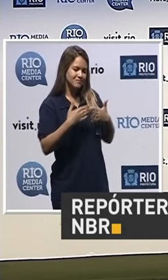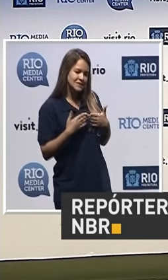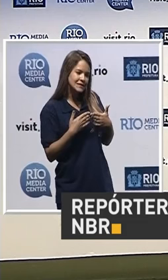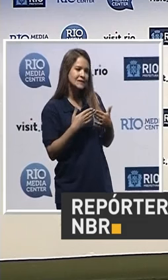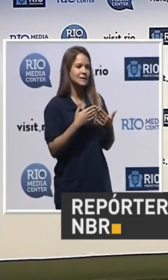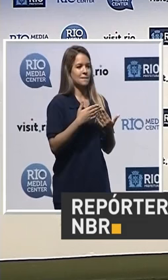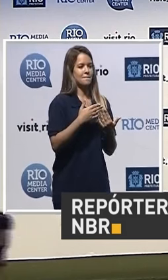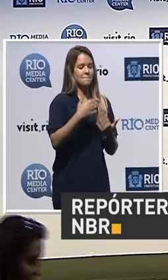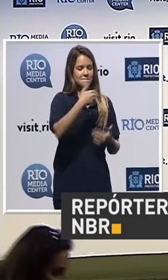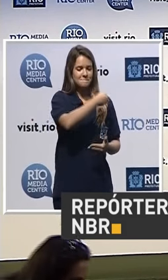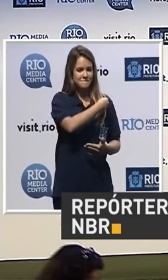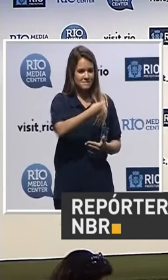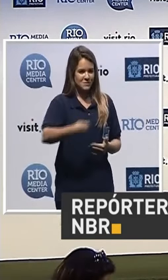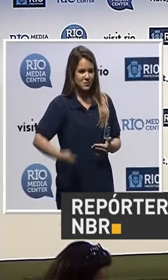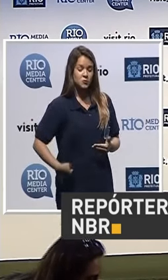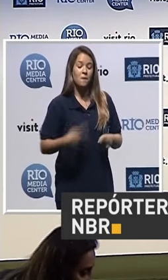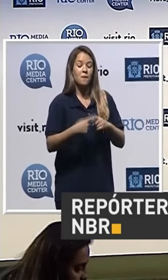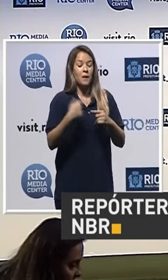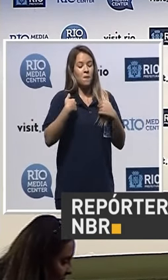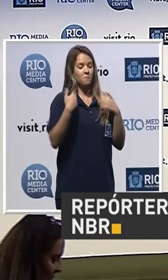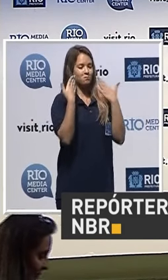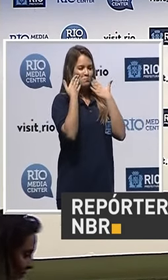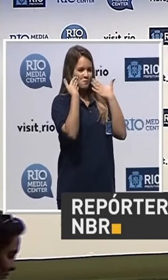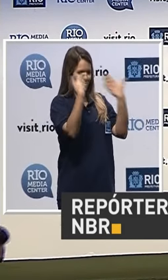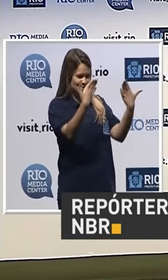senhor, porque agora eu vou me apresentar, tá bom?